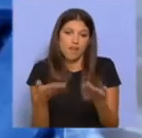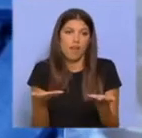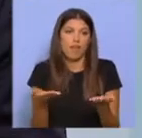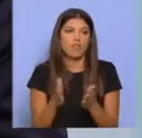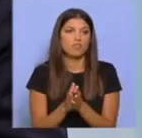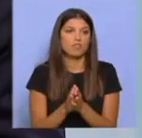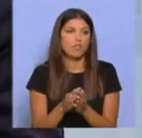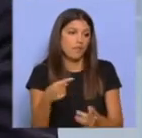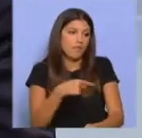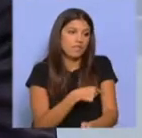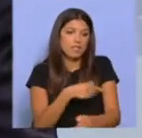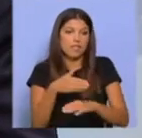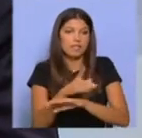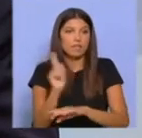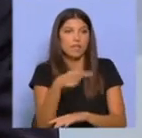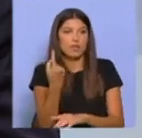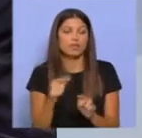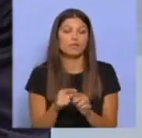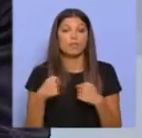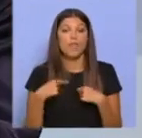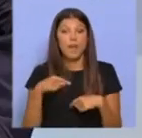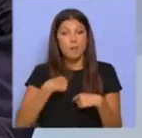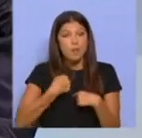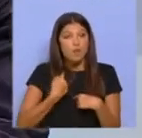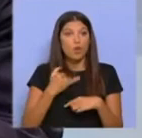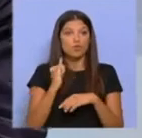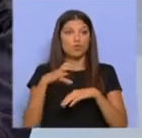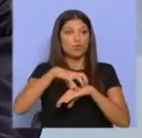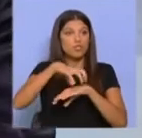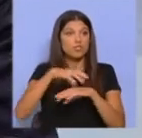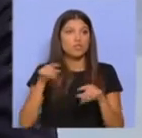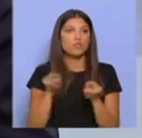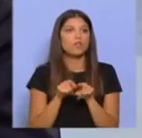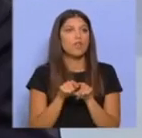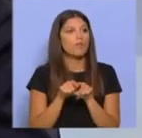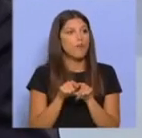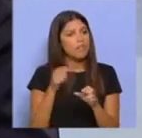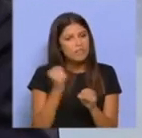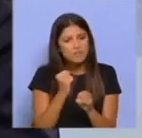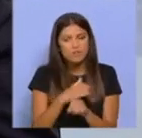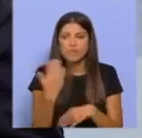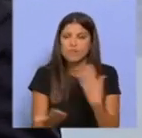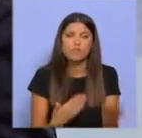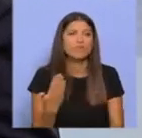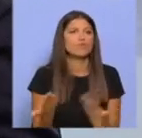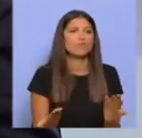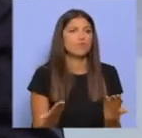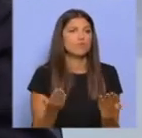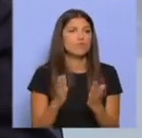Instituto Padre António Vieira, enfim, a nossa posição é instrumental, de serviço a esta causa, de poder, ao fim e ao cabo,